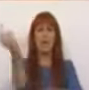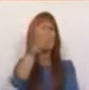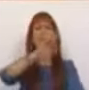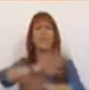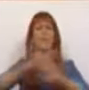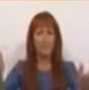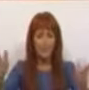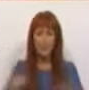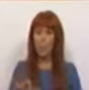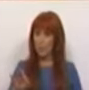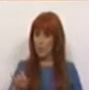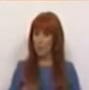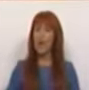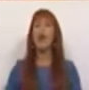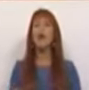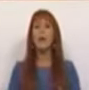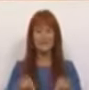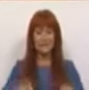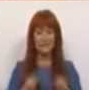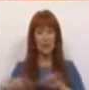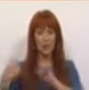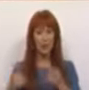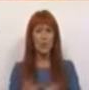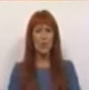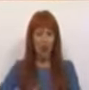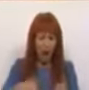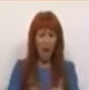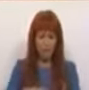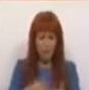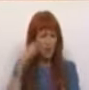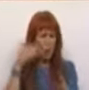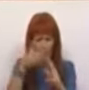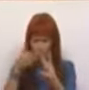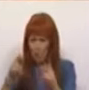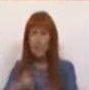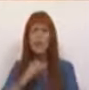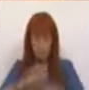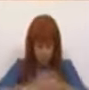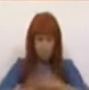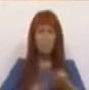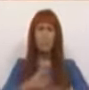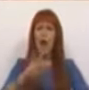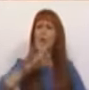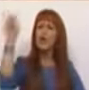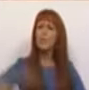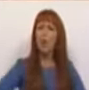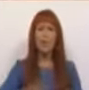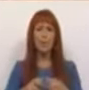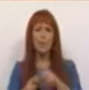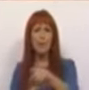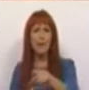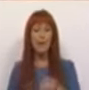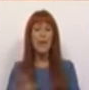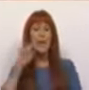vez por todas. O PCP apresenta a este debate as propostas concretas que permitem avançar na resposta a estes